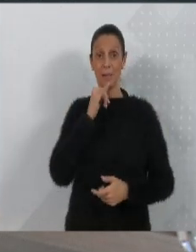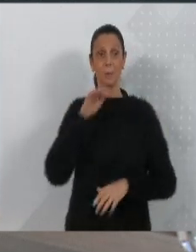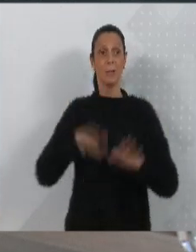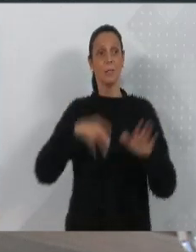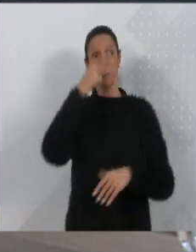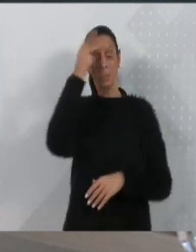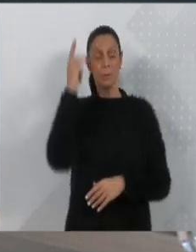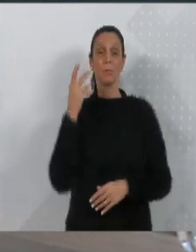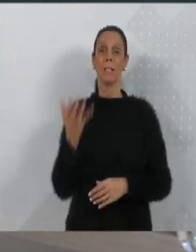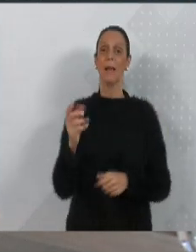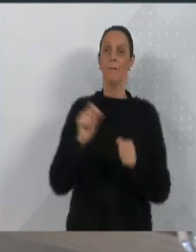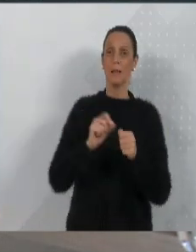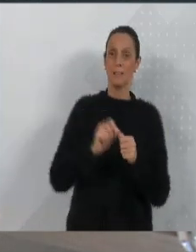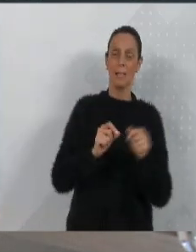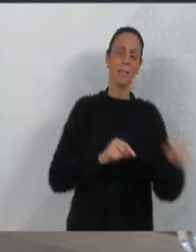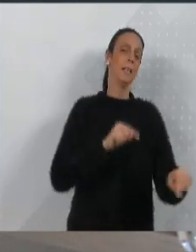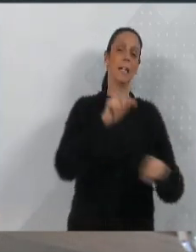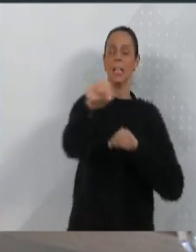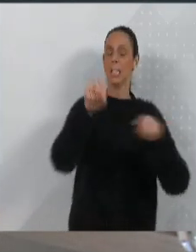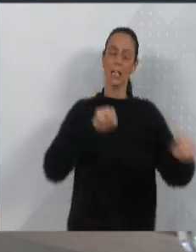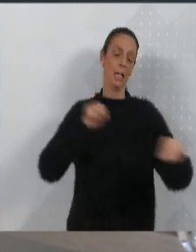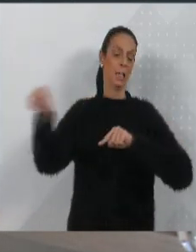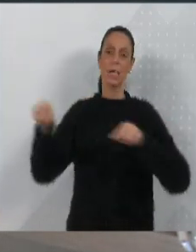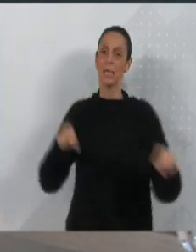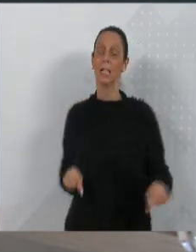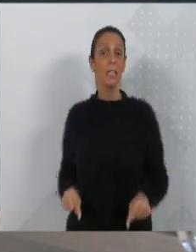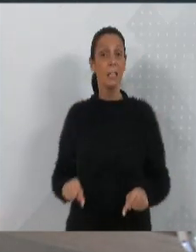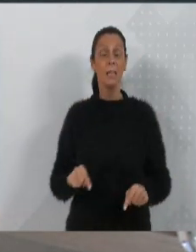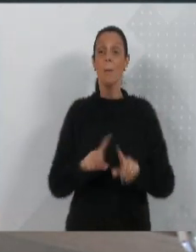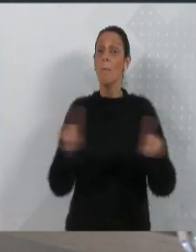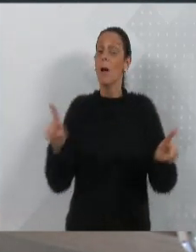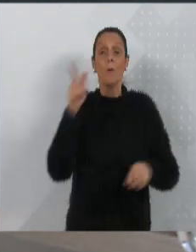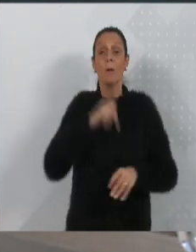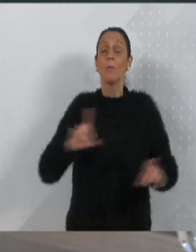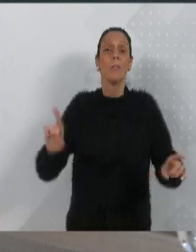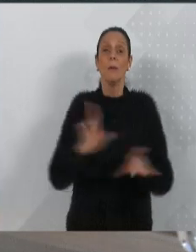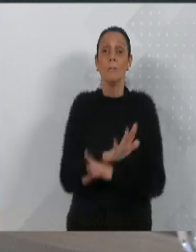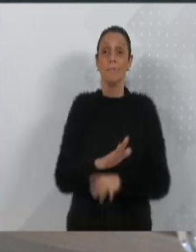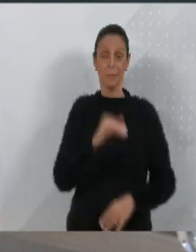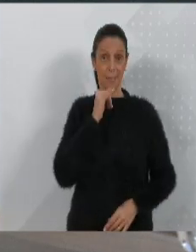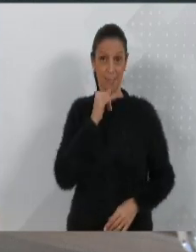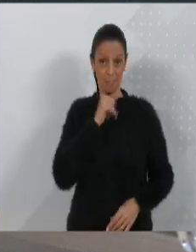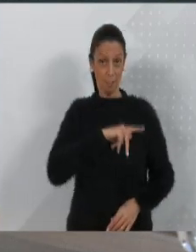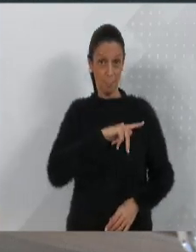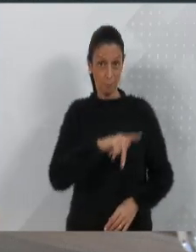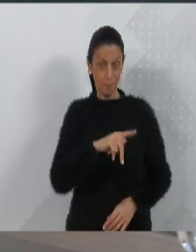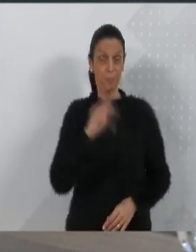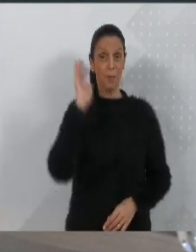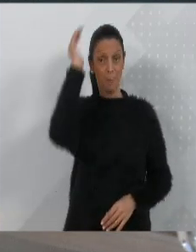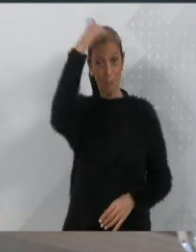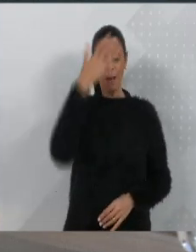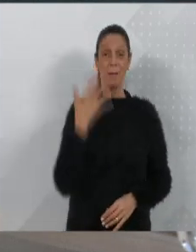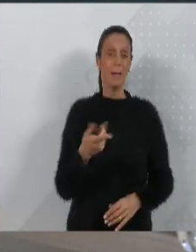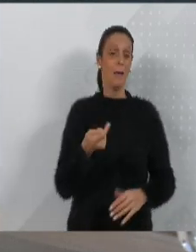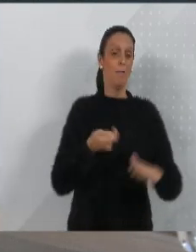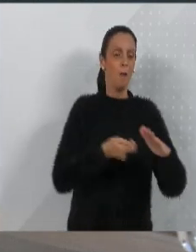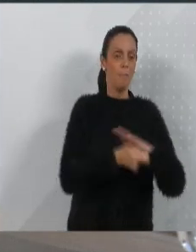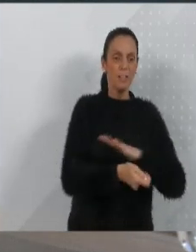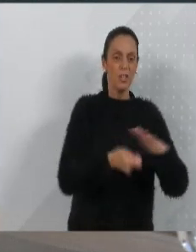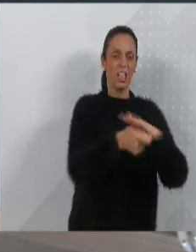tá vendo que está finalizando o governo Mário quer colocar dinheiro em tudo quer administrar tudo quer comprar